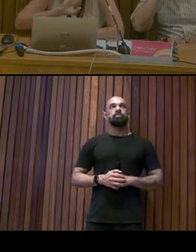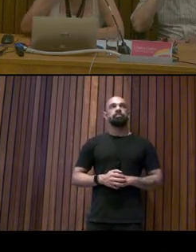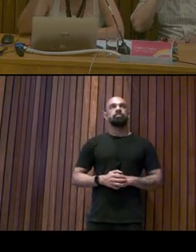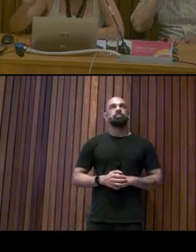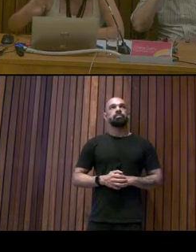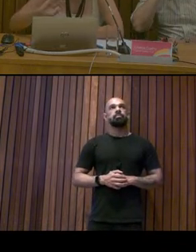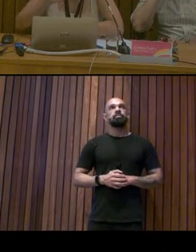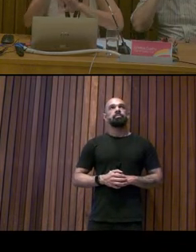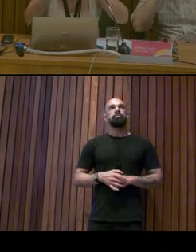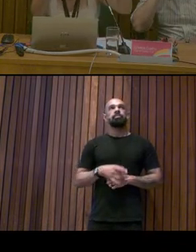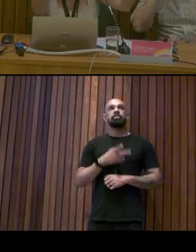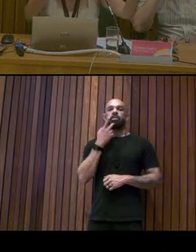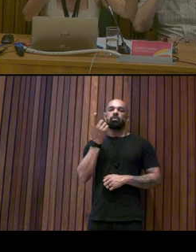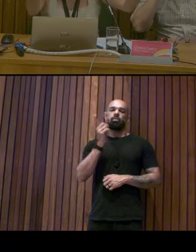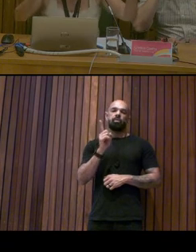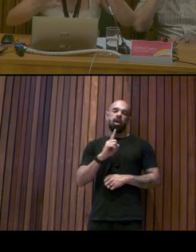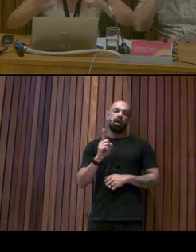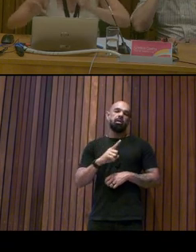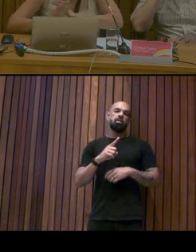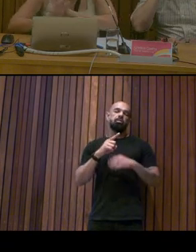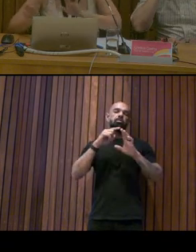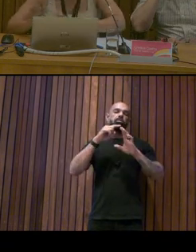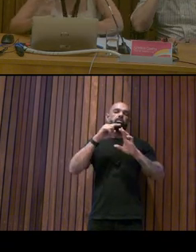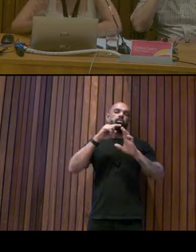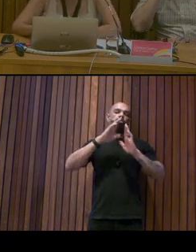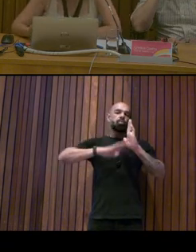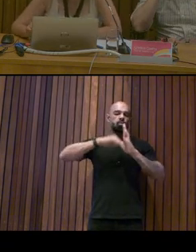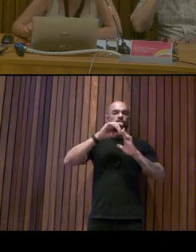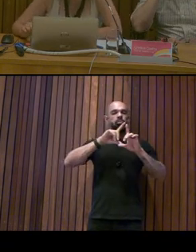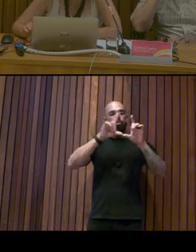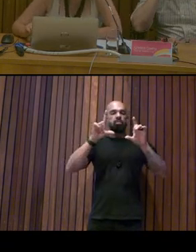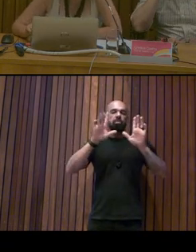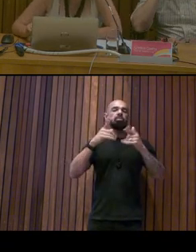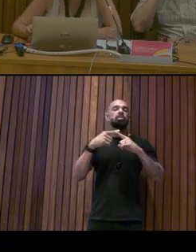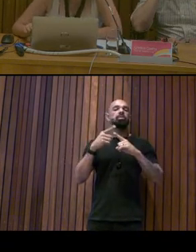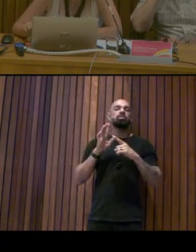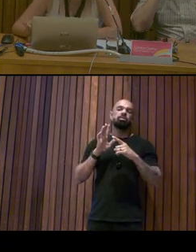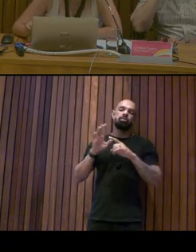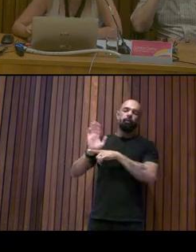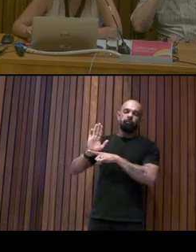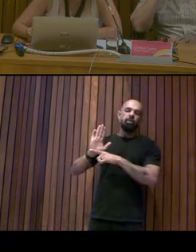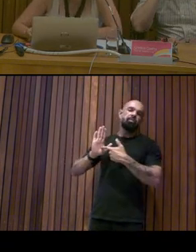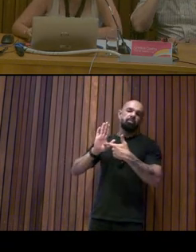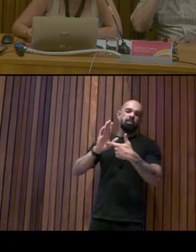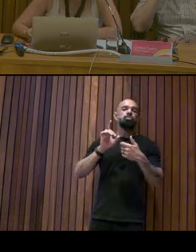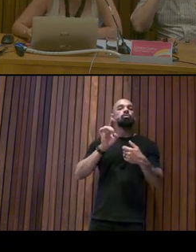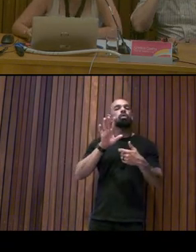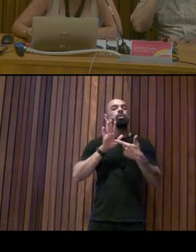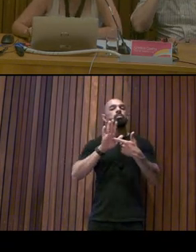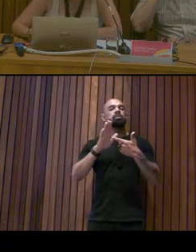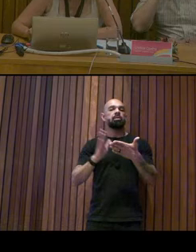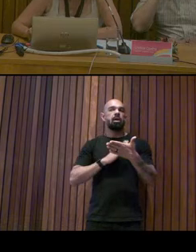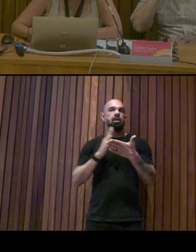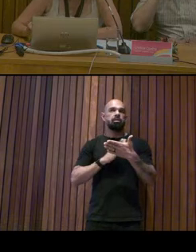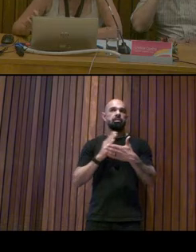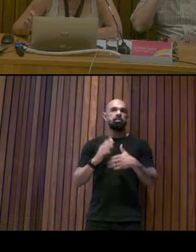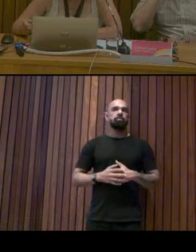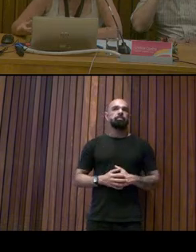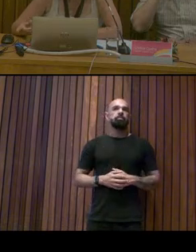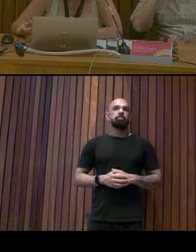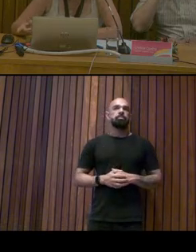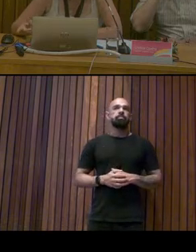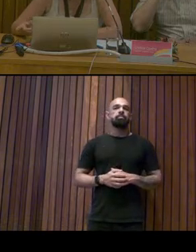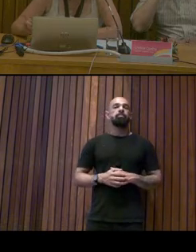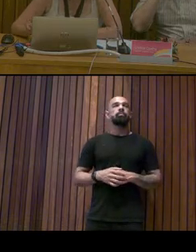Não vou falar nada dos murais, porque eles vão falar nos seus próprios filmes. Enfim, estou só apresentando para vocês verem o catálogo. É, os